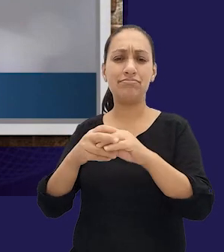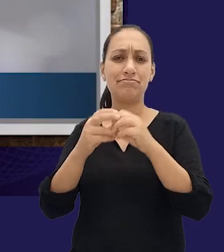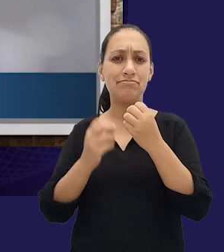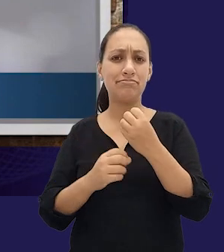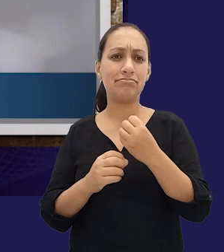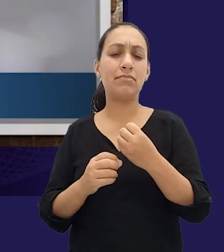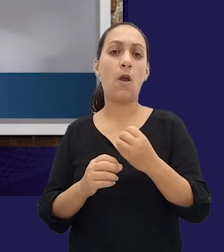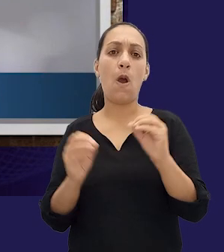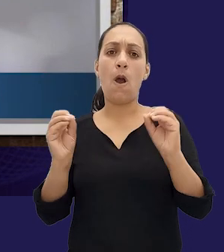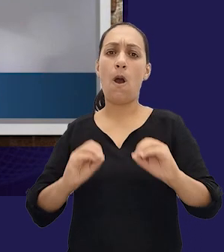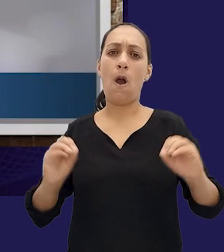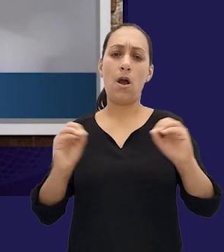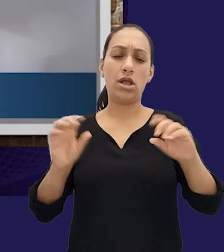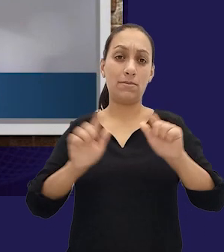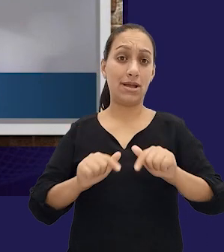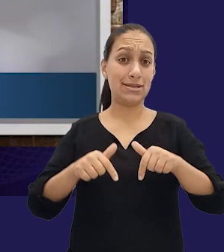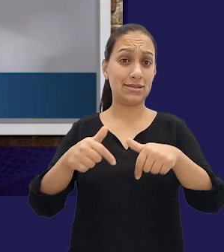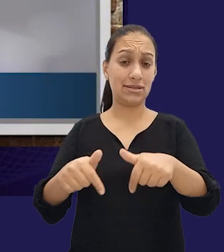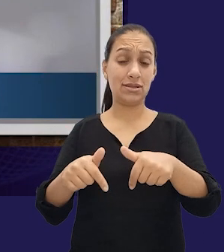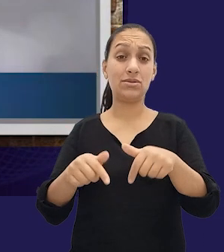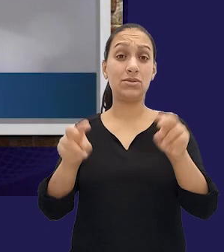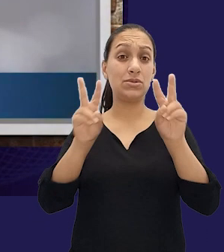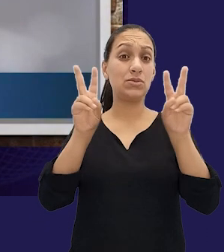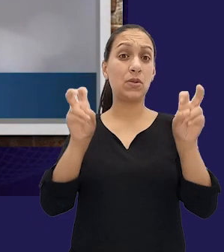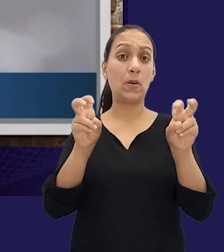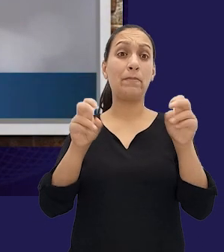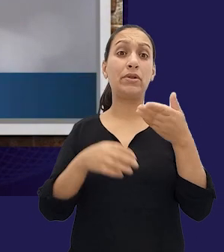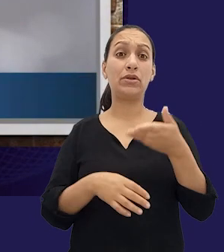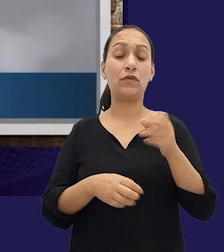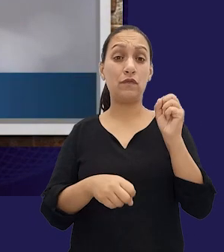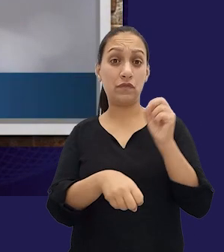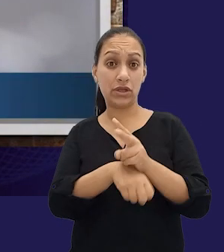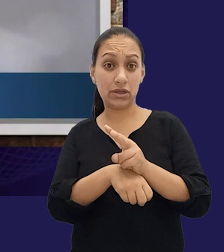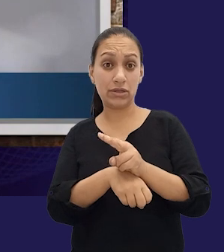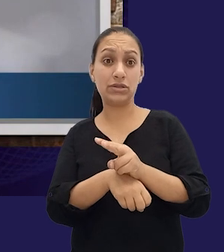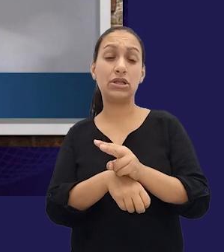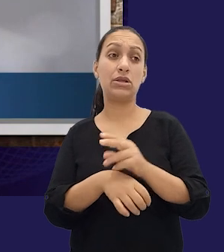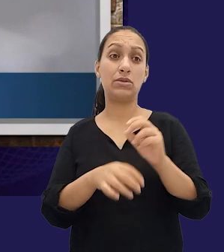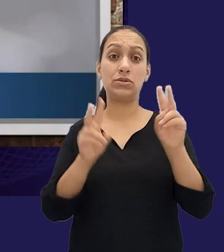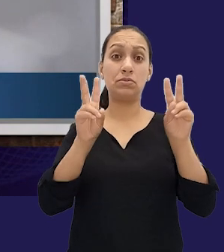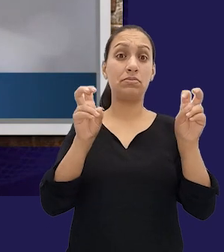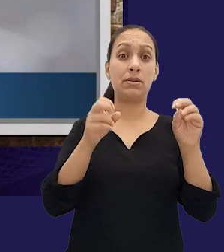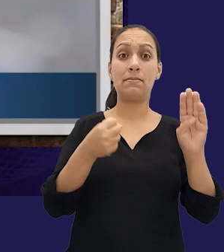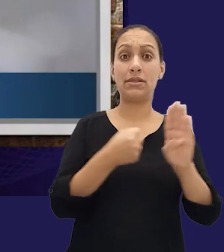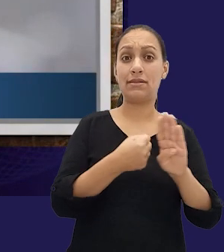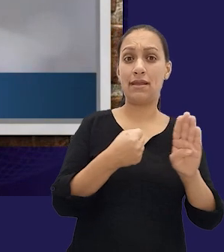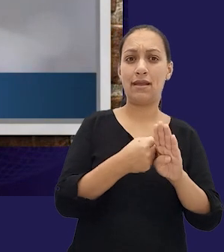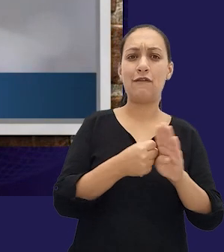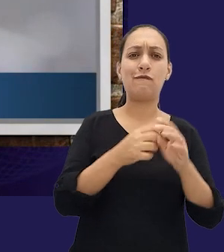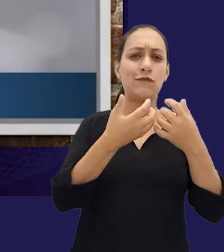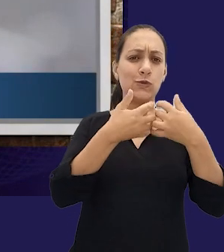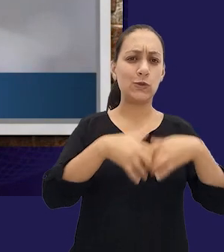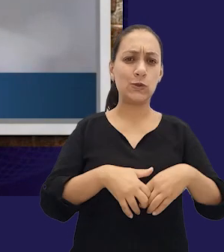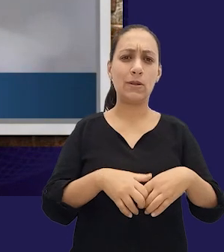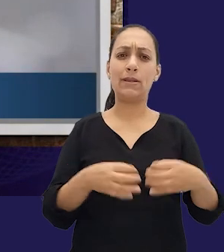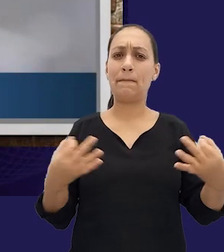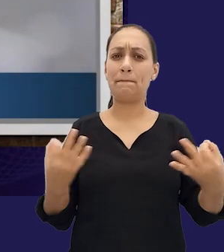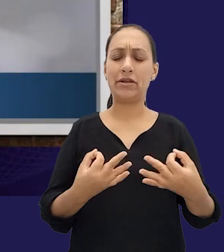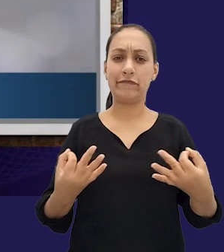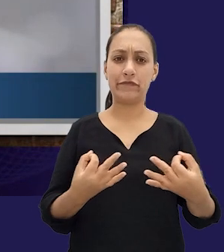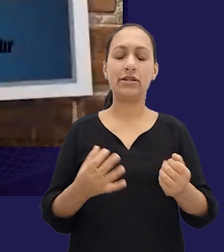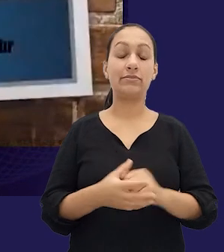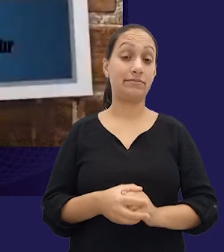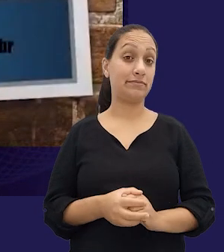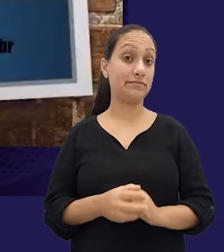tem uma ótima ação sobre o vírus, sobre bactérias, funciona perfeitamente,